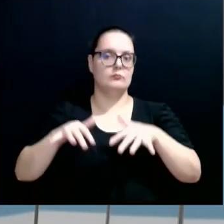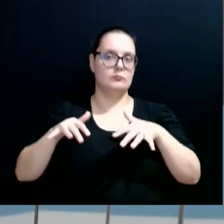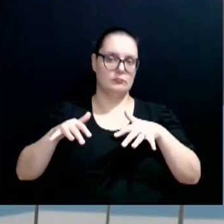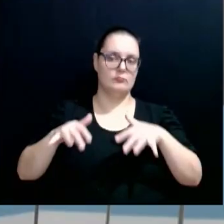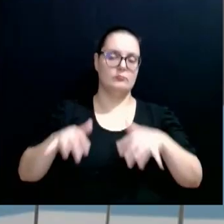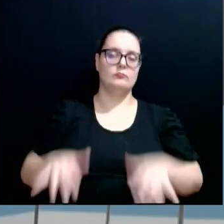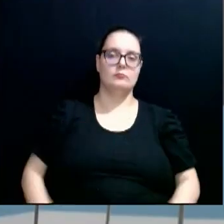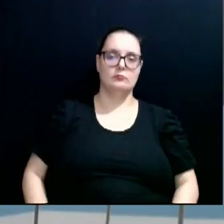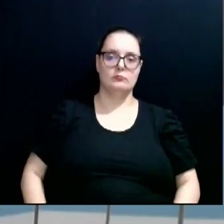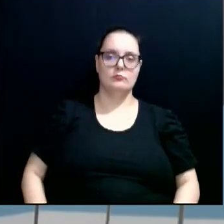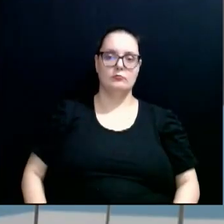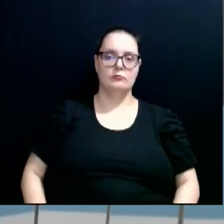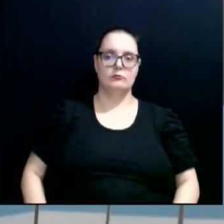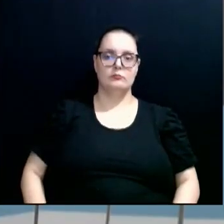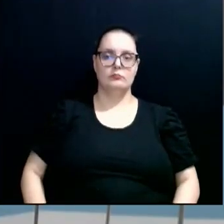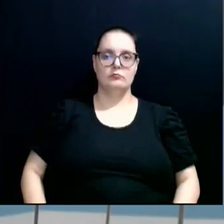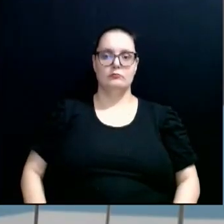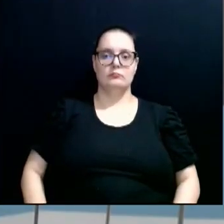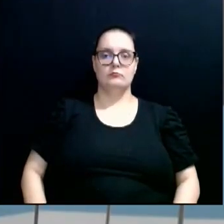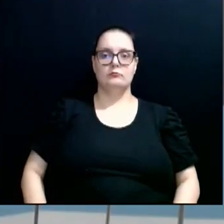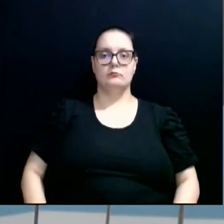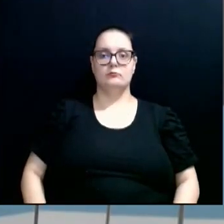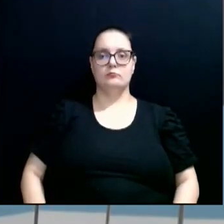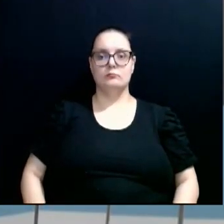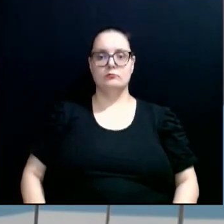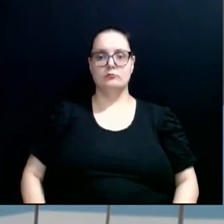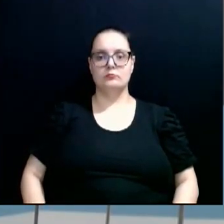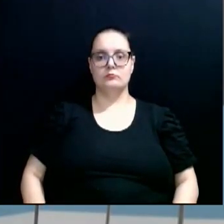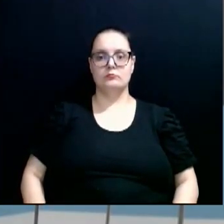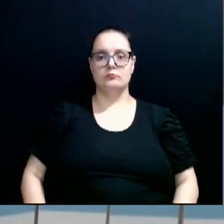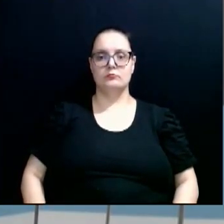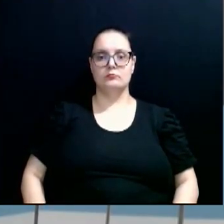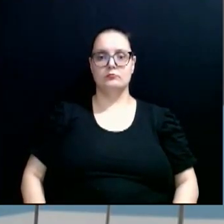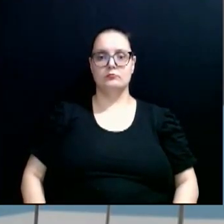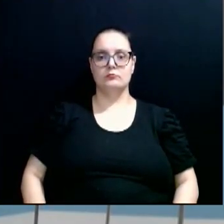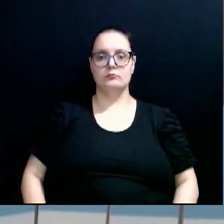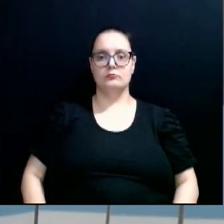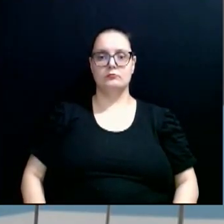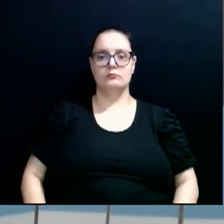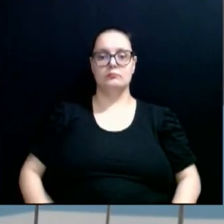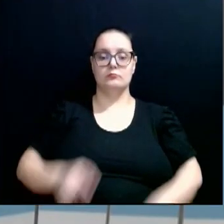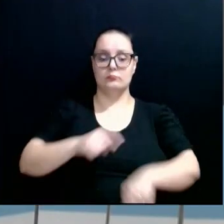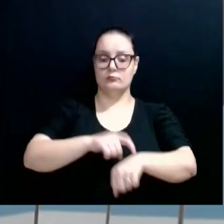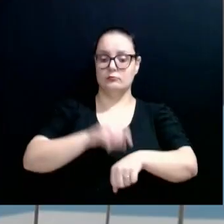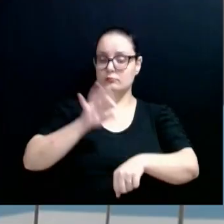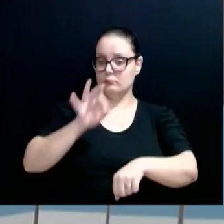questão de você da pontualidade,